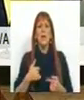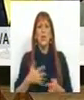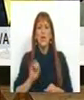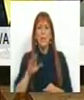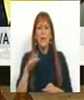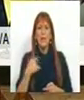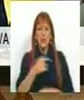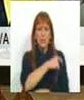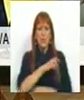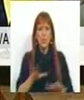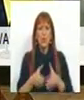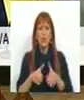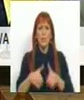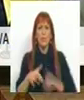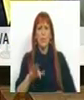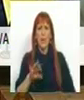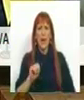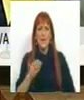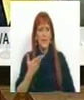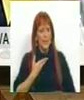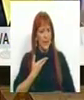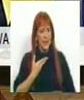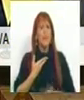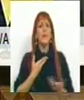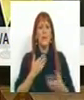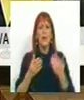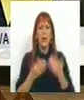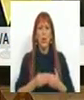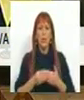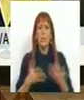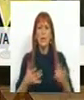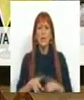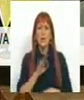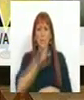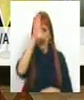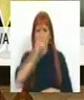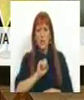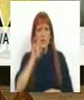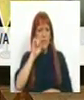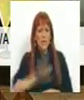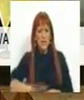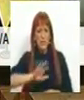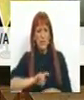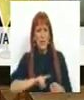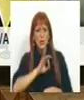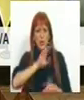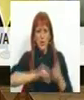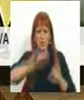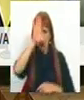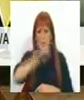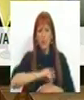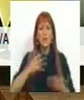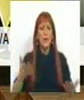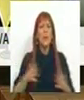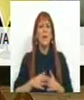gostava, em primeiro lugar, em nome do Grupo Parlamentar do Partido Social Democrata, de cumprimentar o Sr. Ministro da Defesa Nacional, o Sr. Secretário de